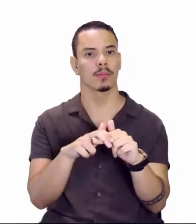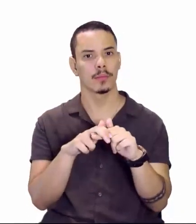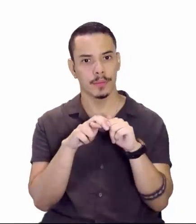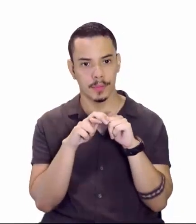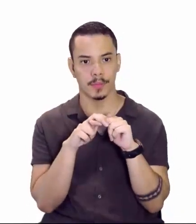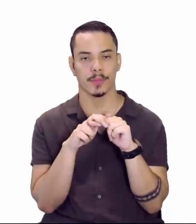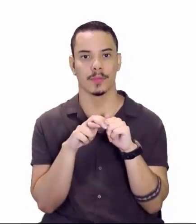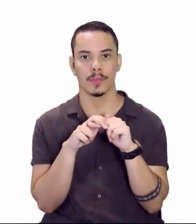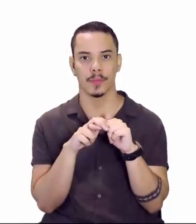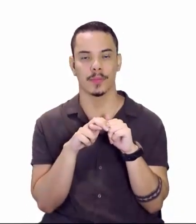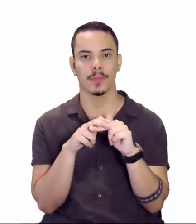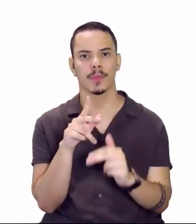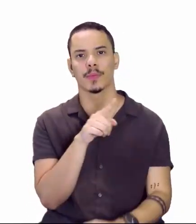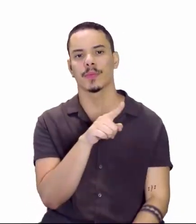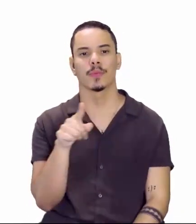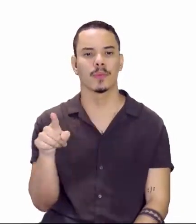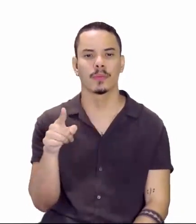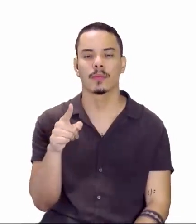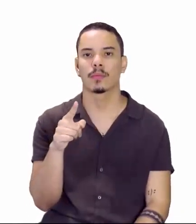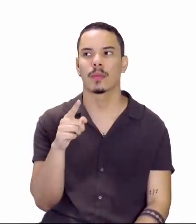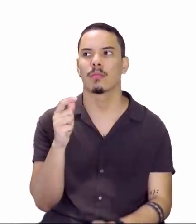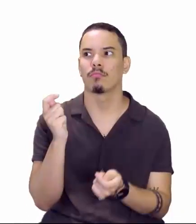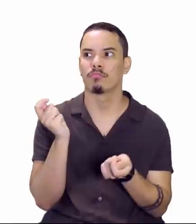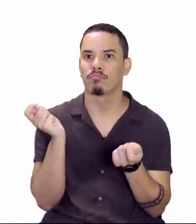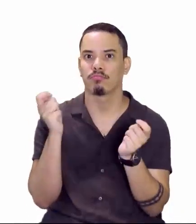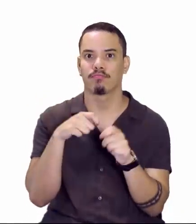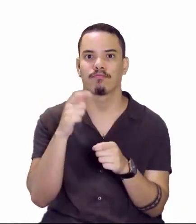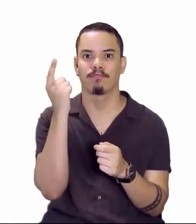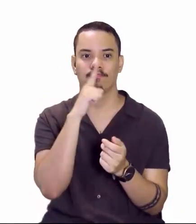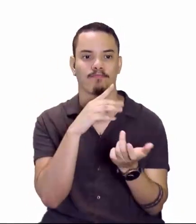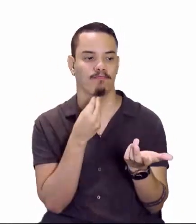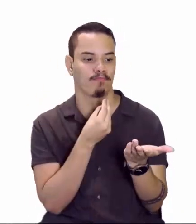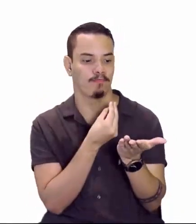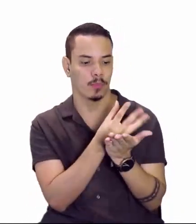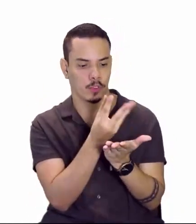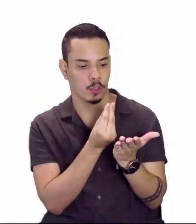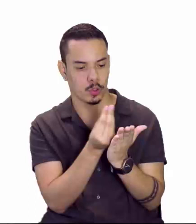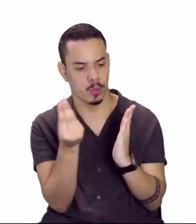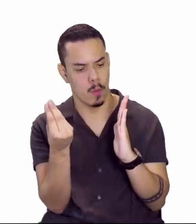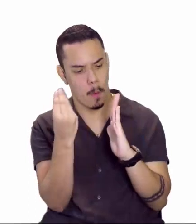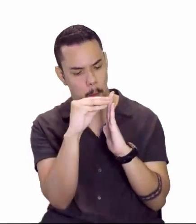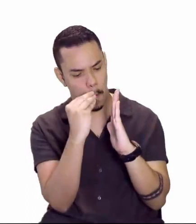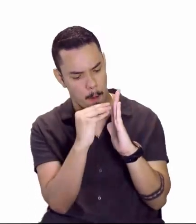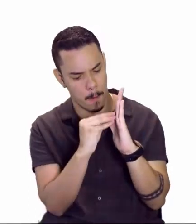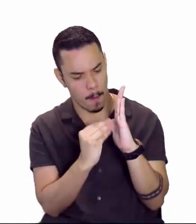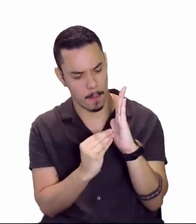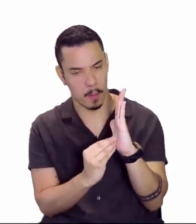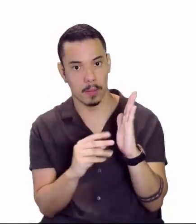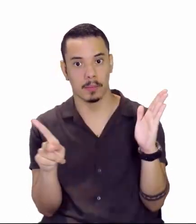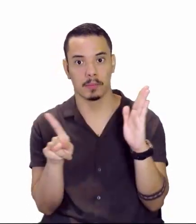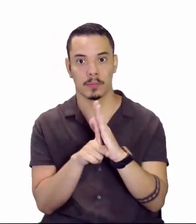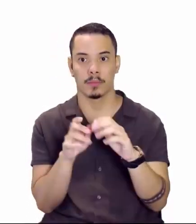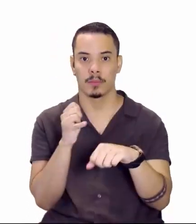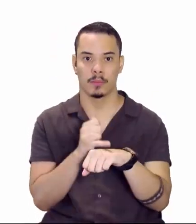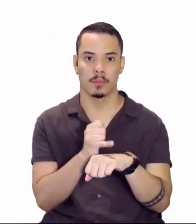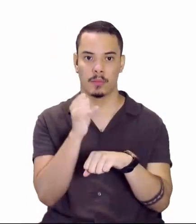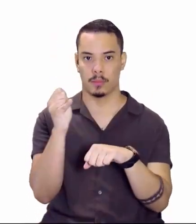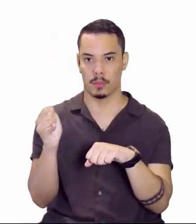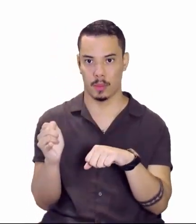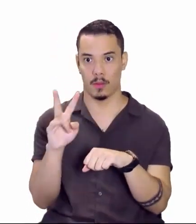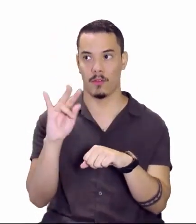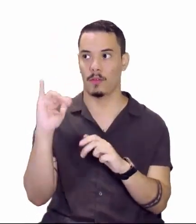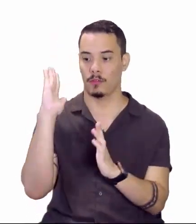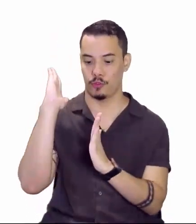assim, você, para distribuir os elétrons do cátion, você vai retirar os